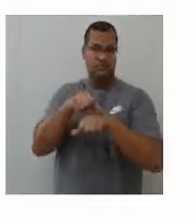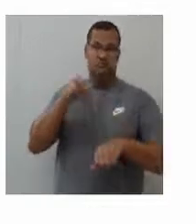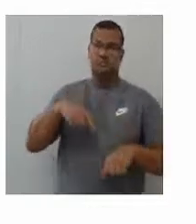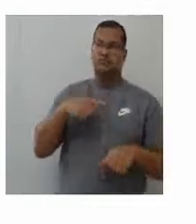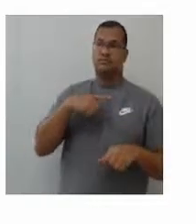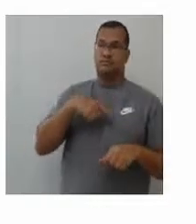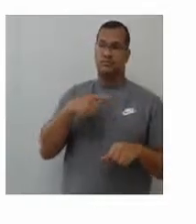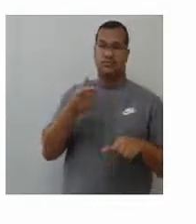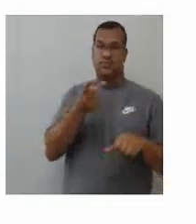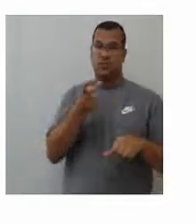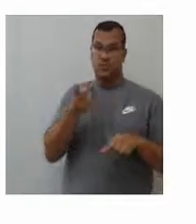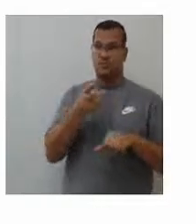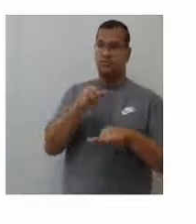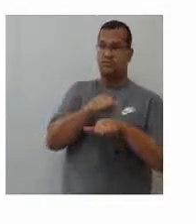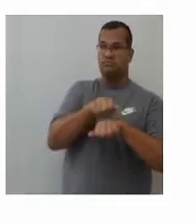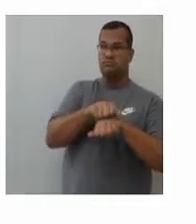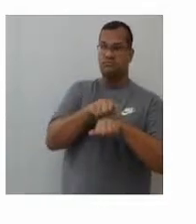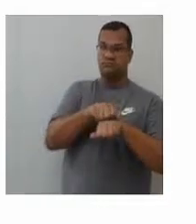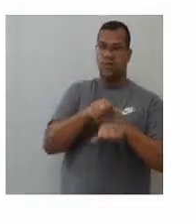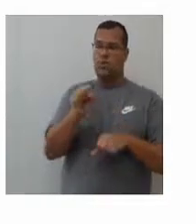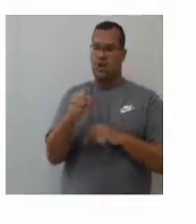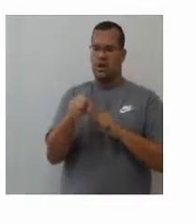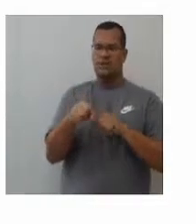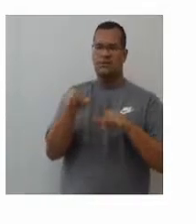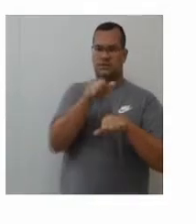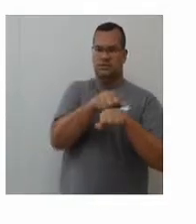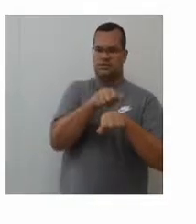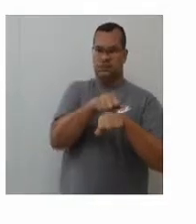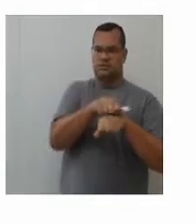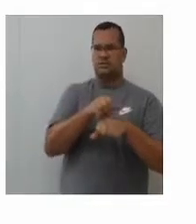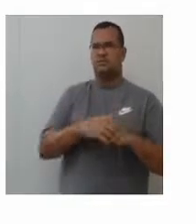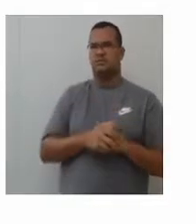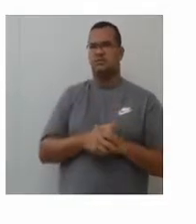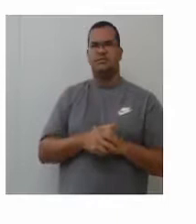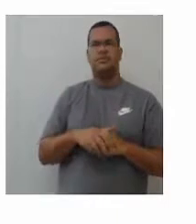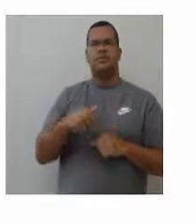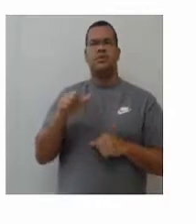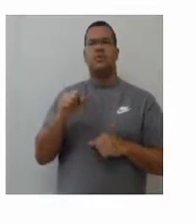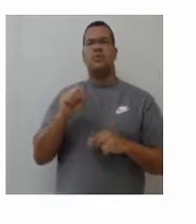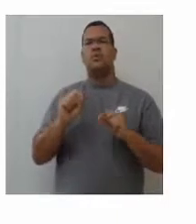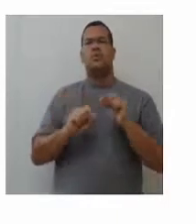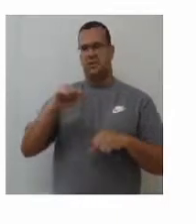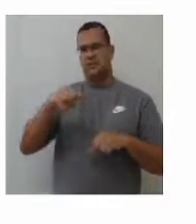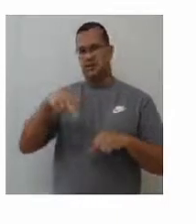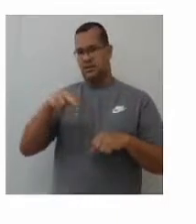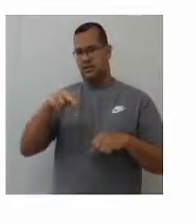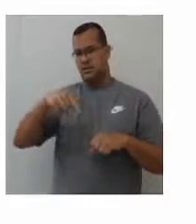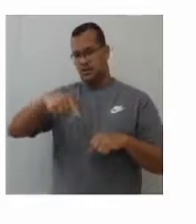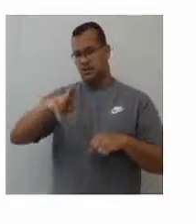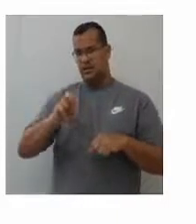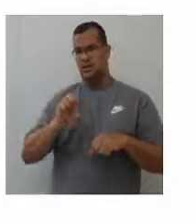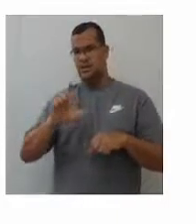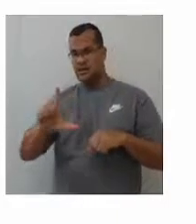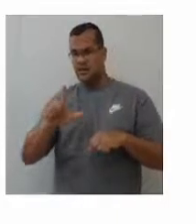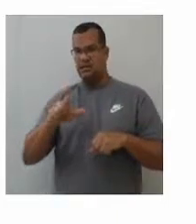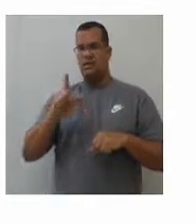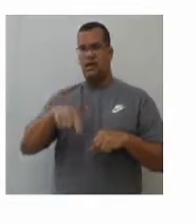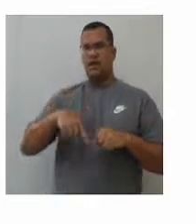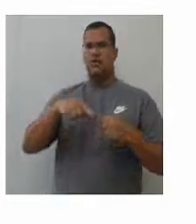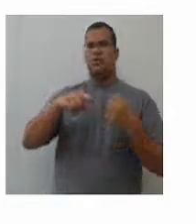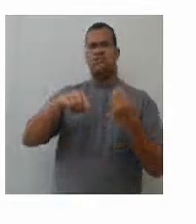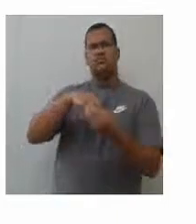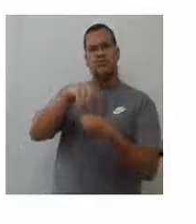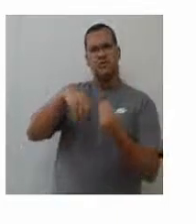encontra na fase sólida na temperatura ambiente, tá? Então, o solvente é o cobre. E o solvente